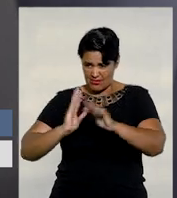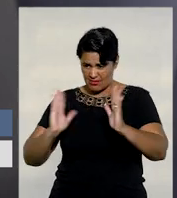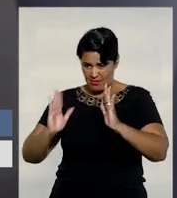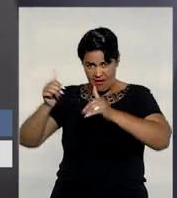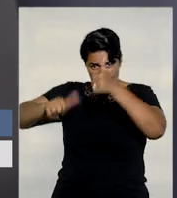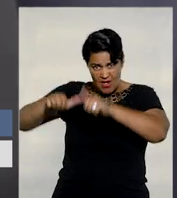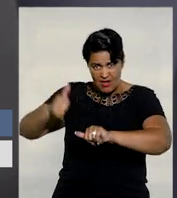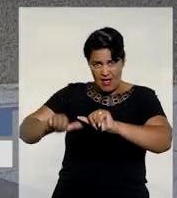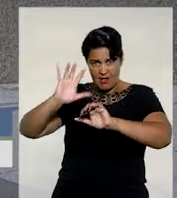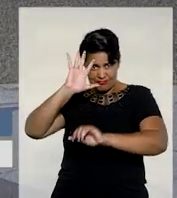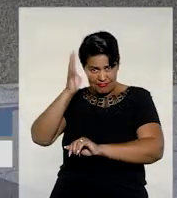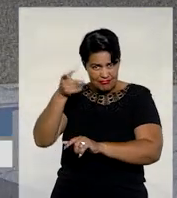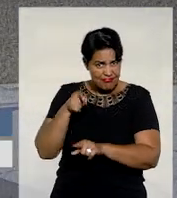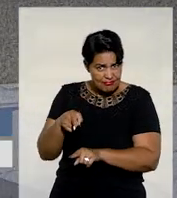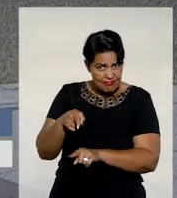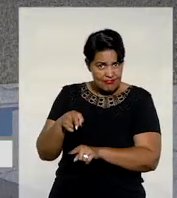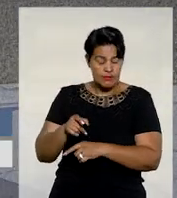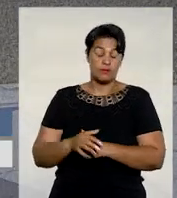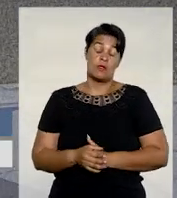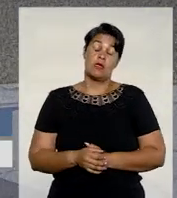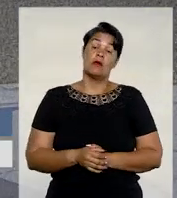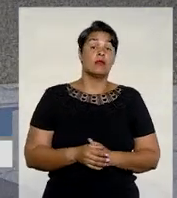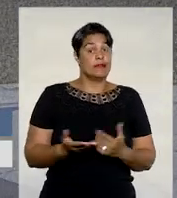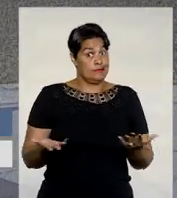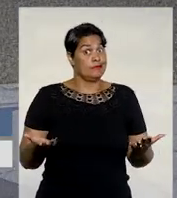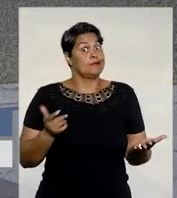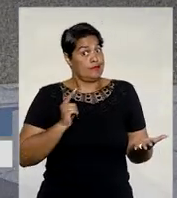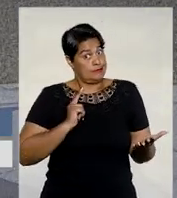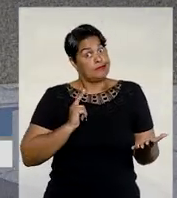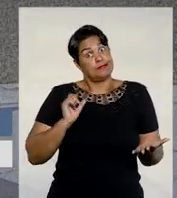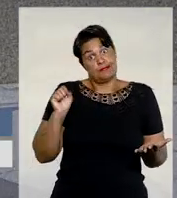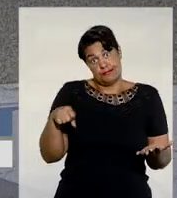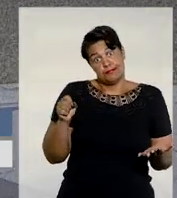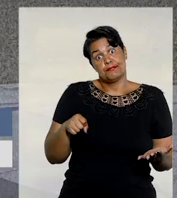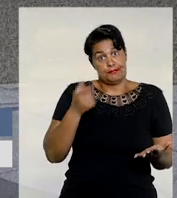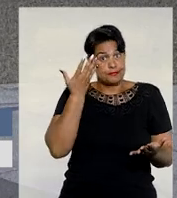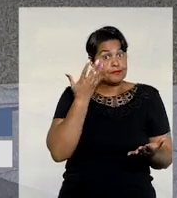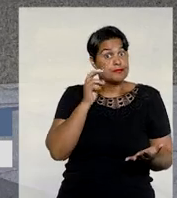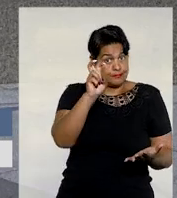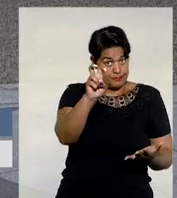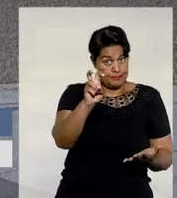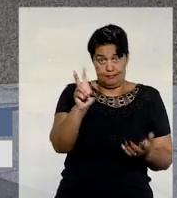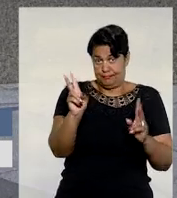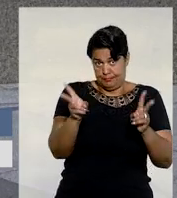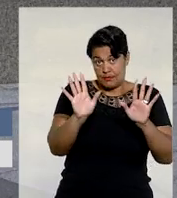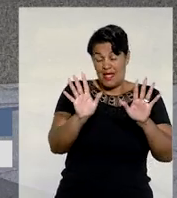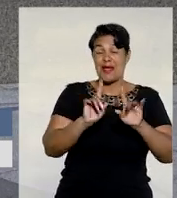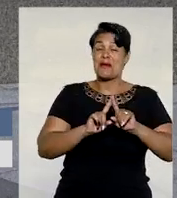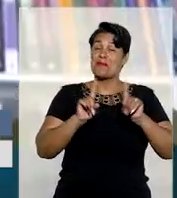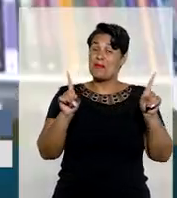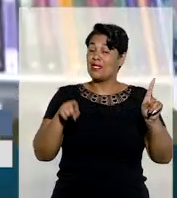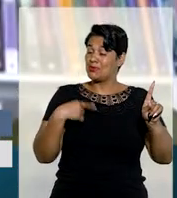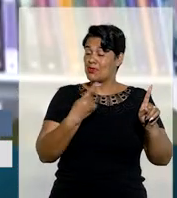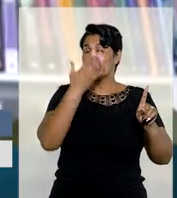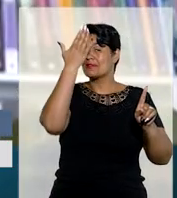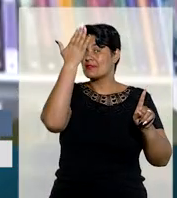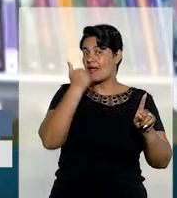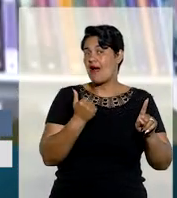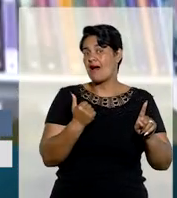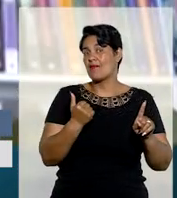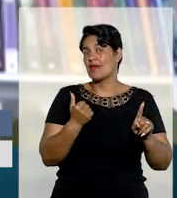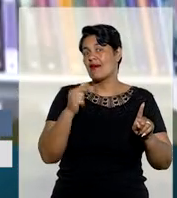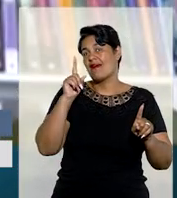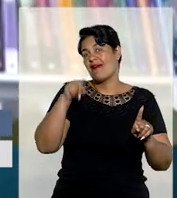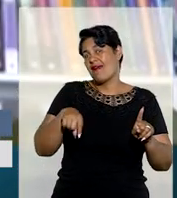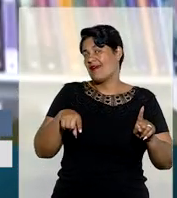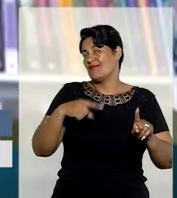previsto para que ele aprecie os embargos aclaratórios? Até existe a previsão de um prazo de 5 dias, né? Mas nós sabemos